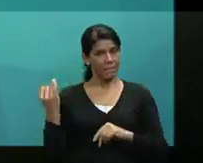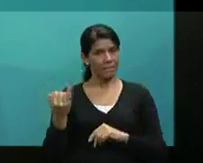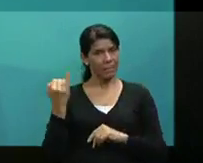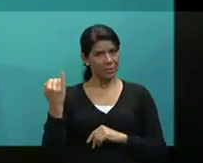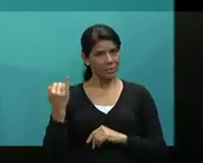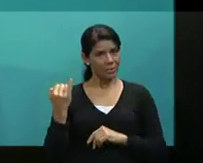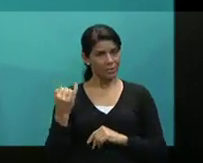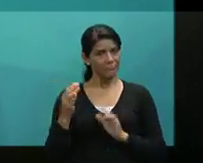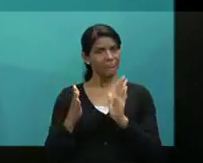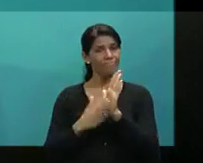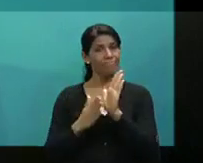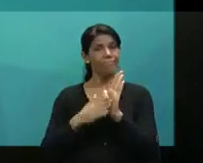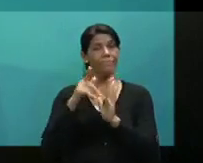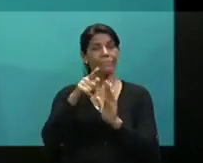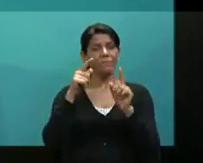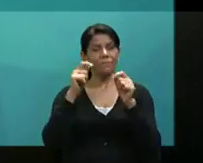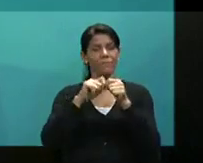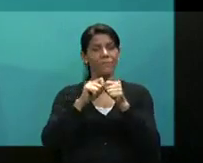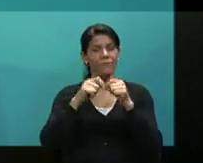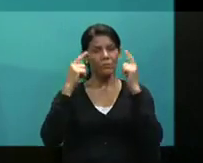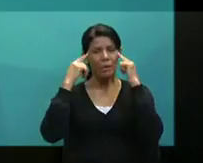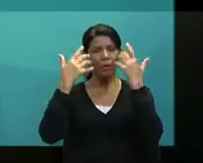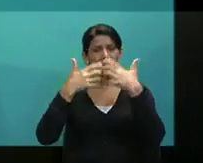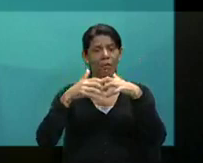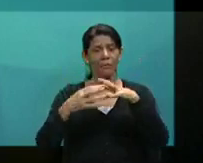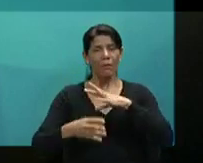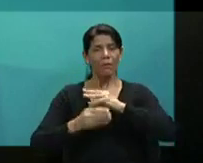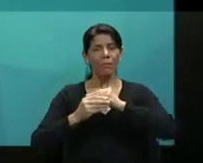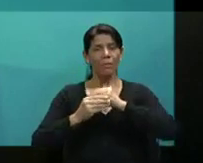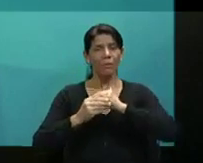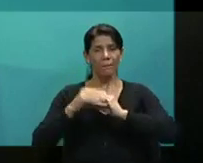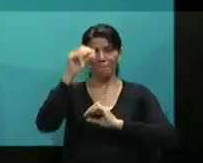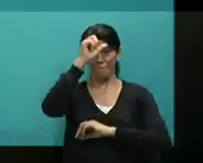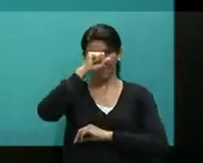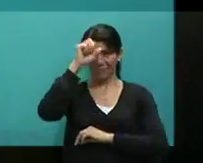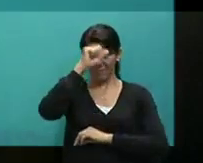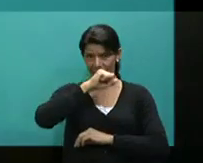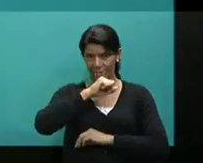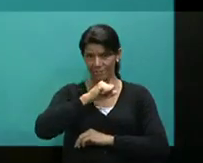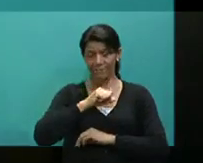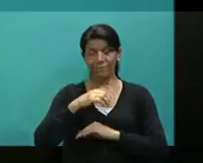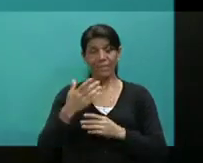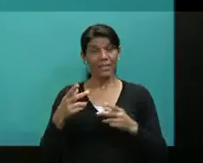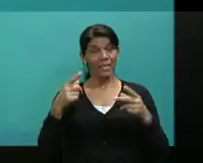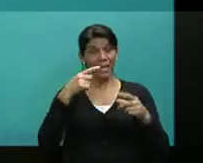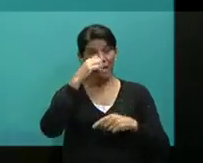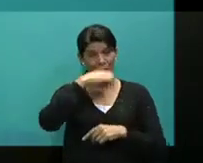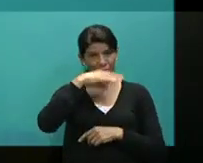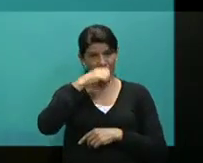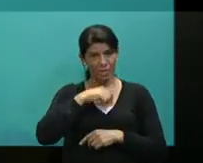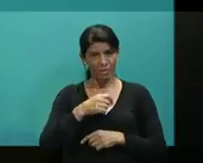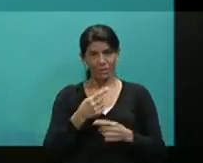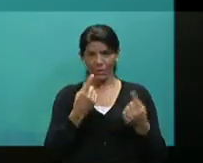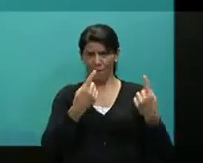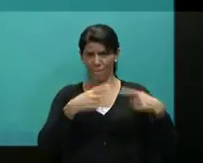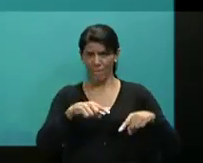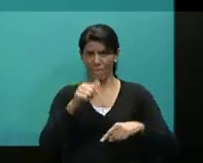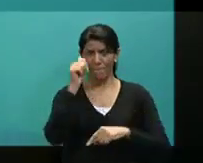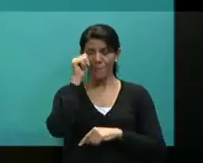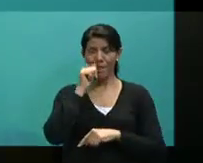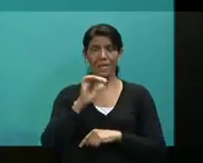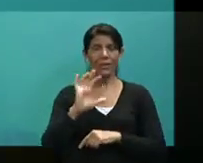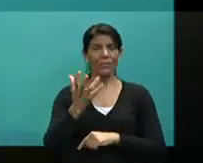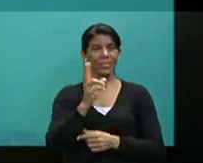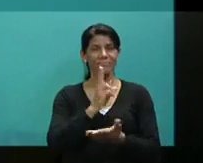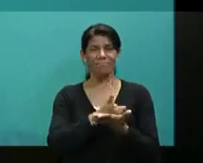importante, proponho que você faça uma reflexão para complementar a sua aprendizagem. A violência contra a mulher acontece com